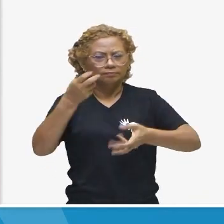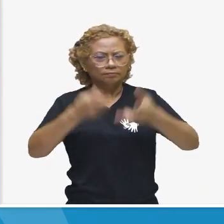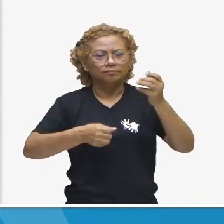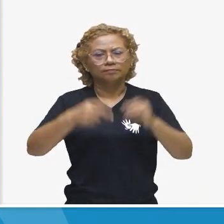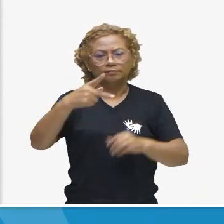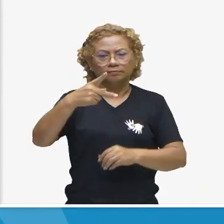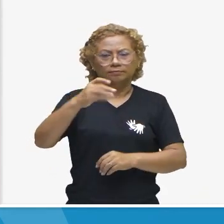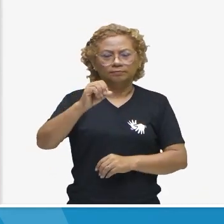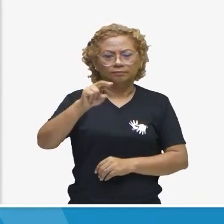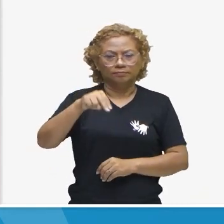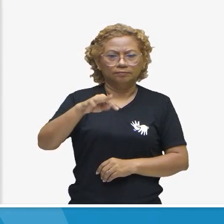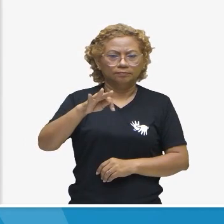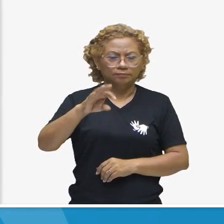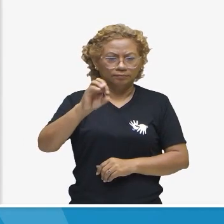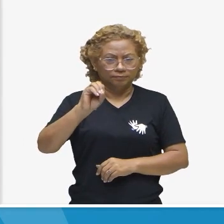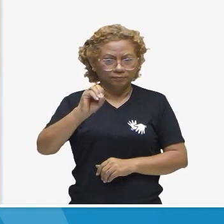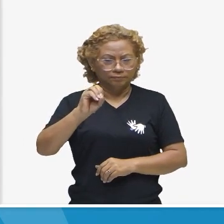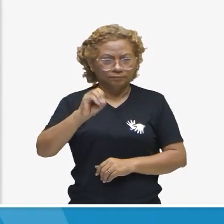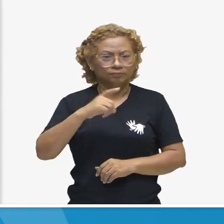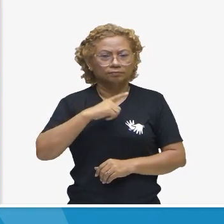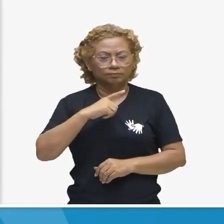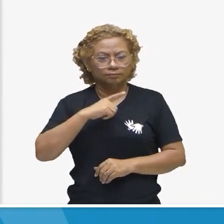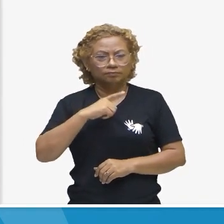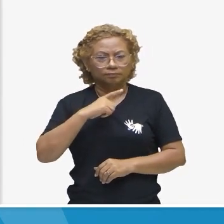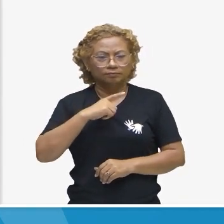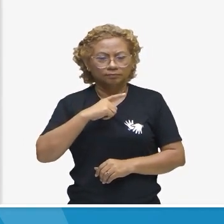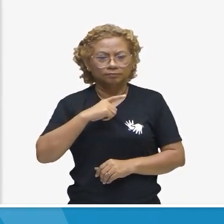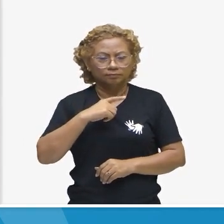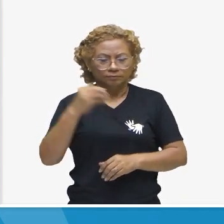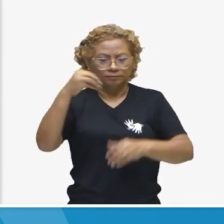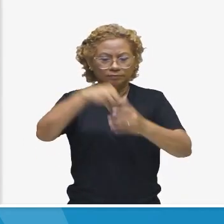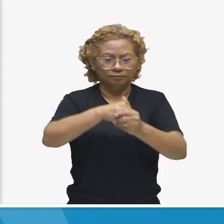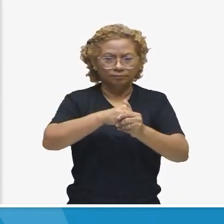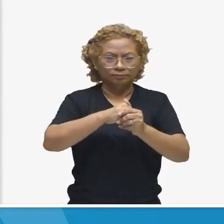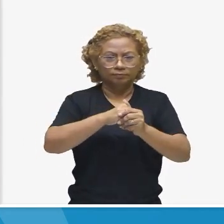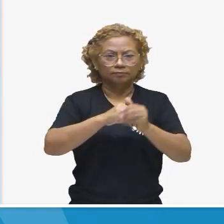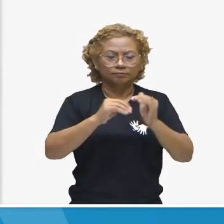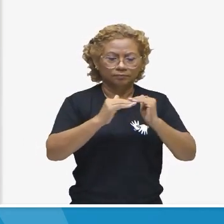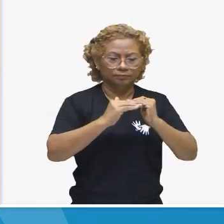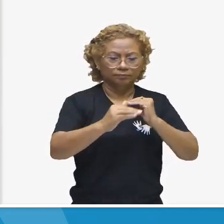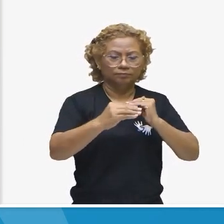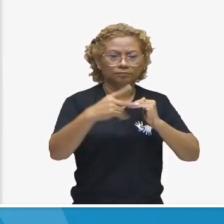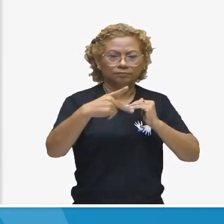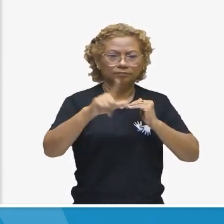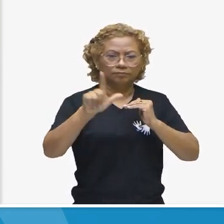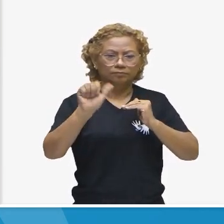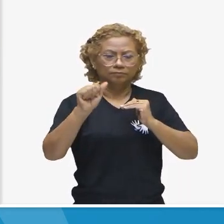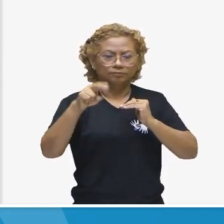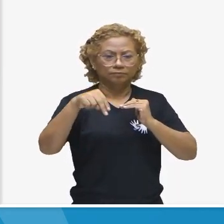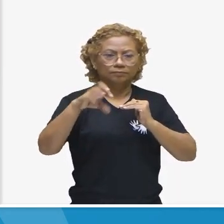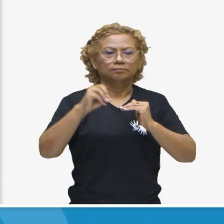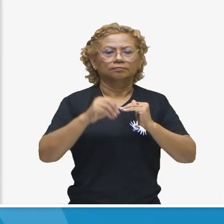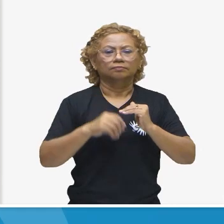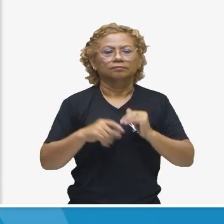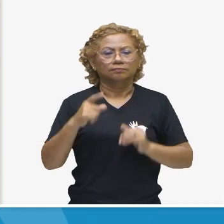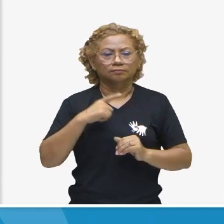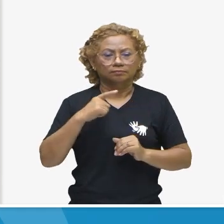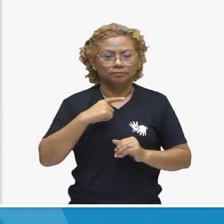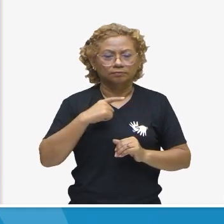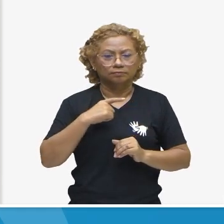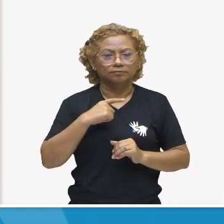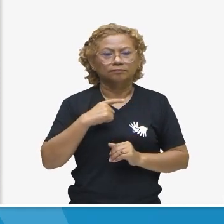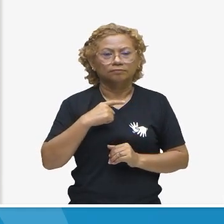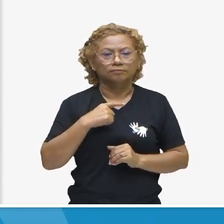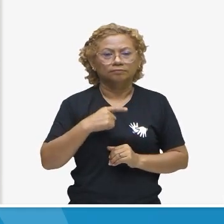ponto que era projetado sobre esse plano. Agora nós temos um plano, veja, o plano F e o plano G, que